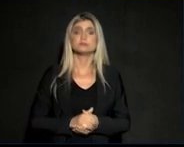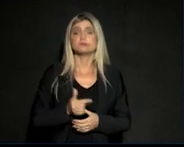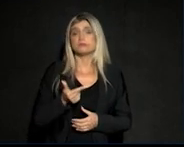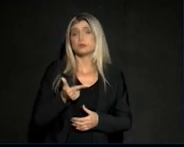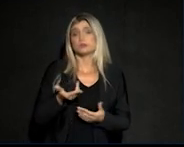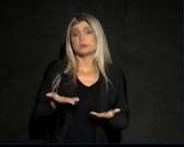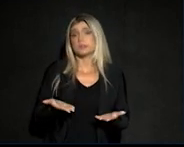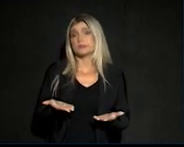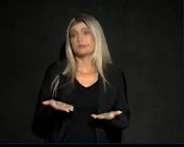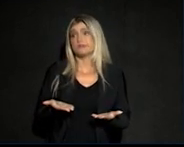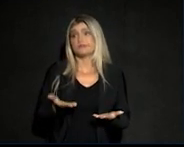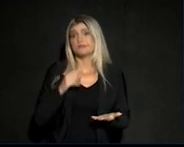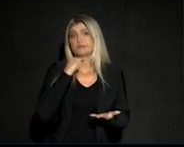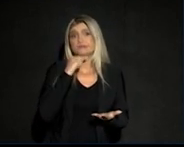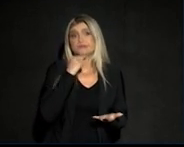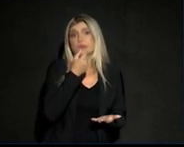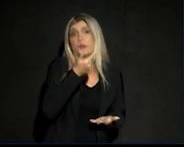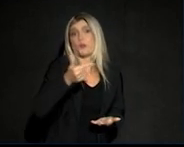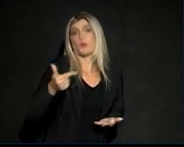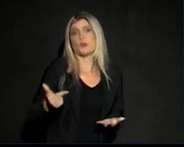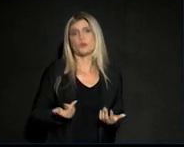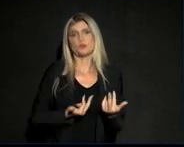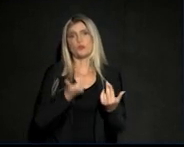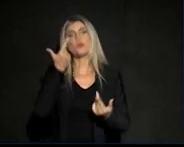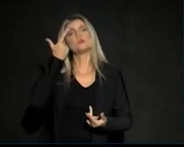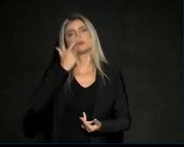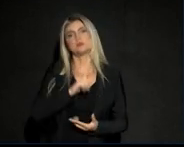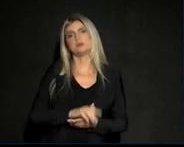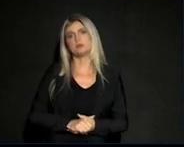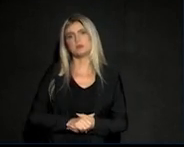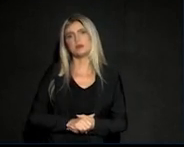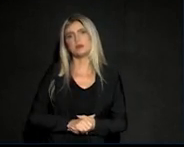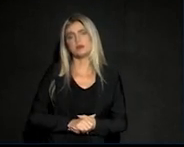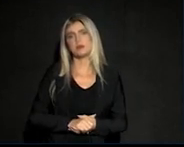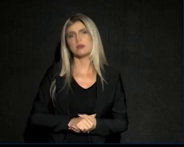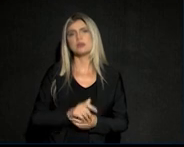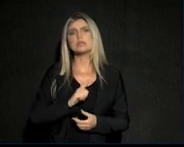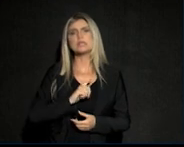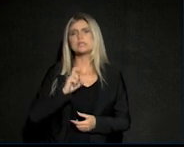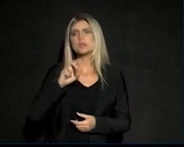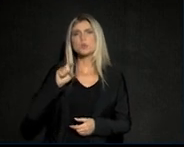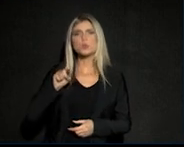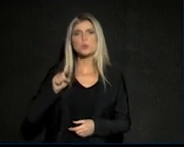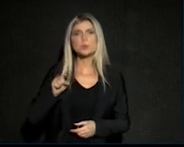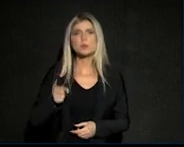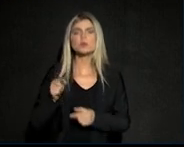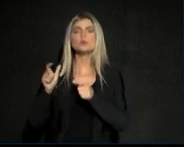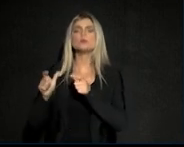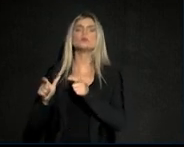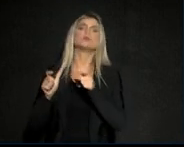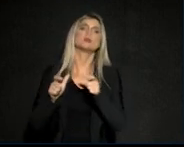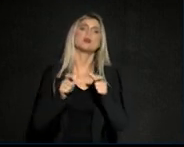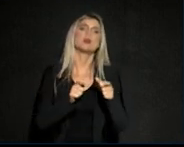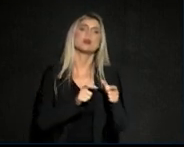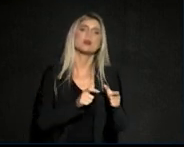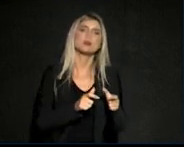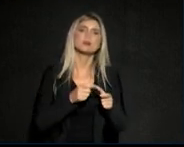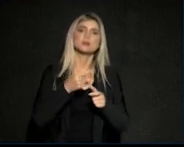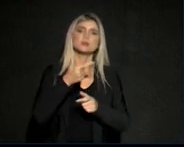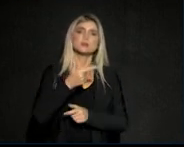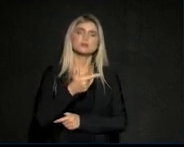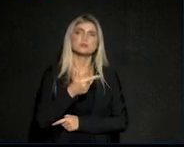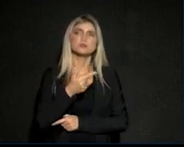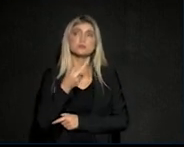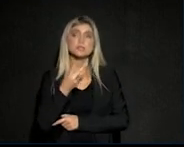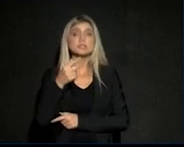penso Persie o que faça isso eu tô com o banco de 90 mil empregados e aí você tem 5 mil agências com lotérica 27